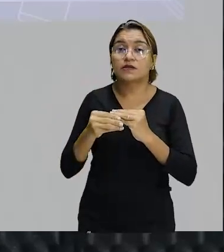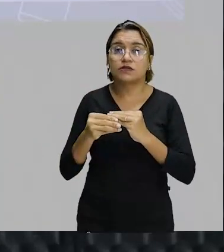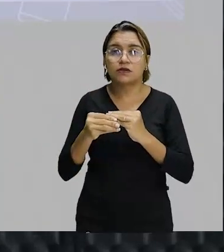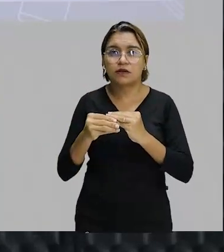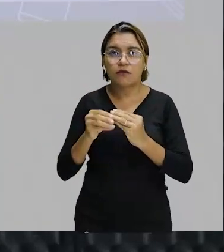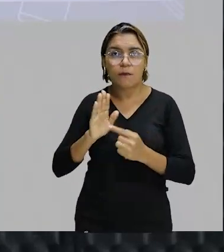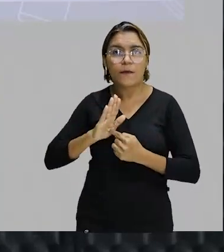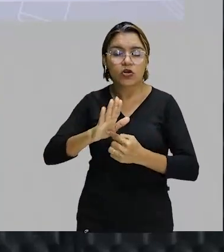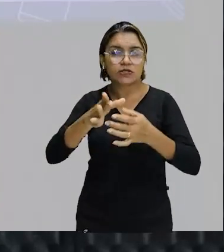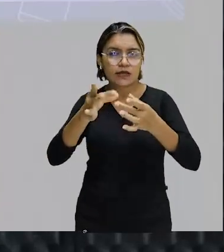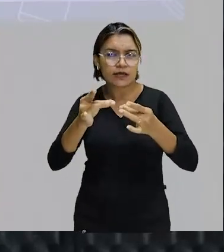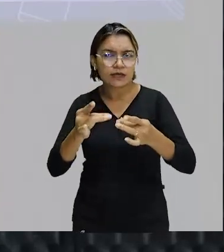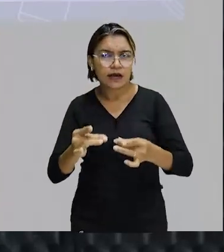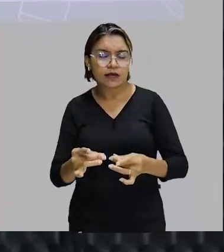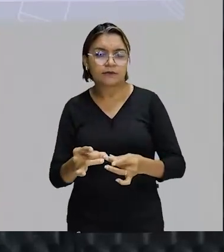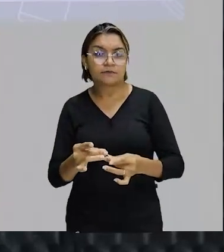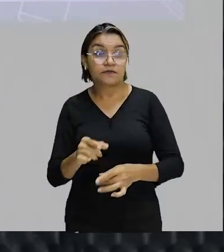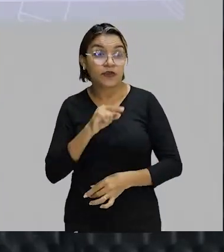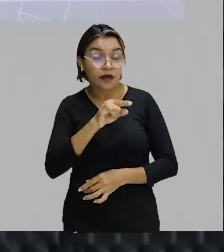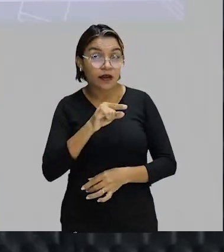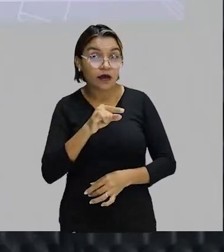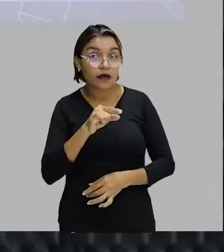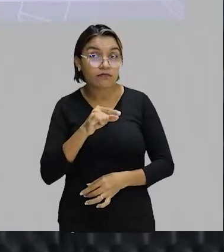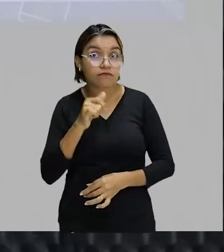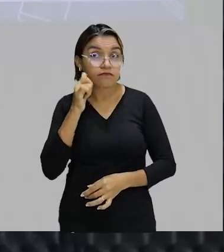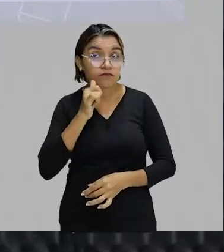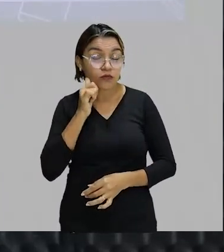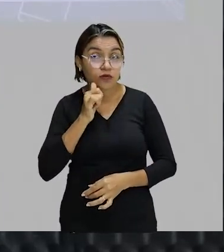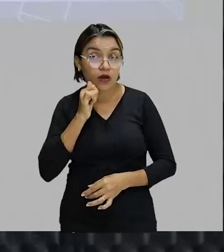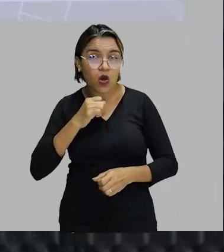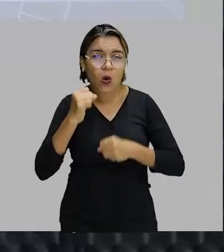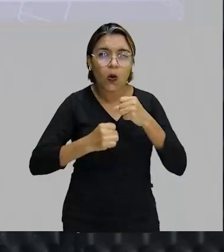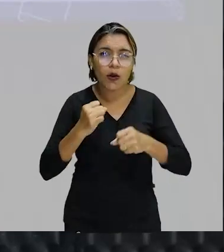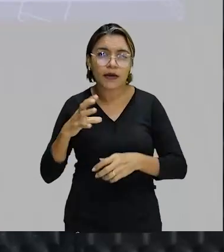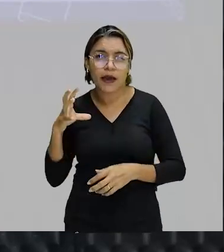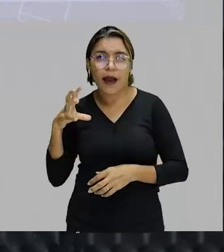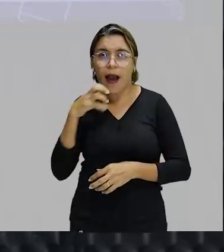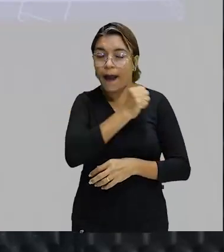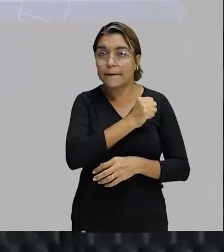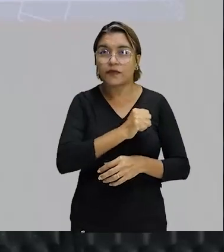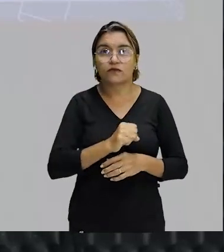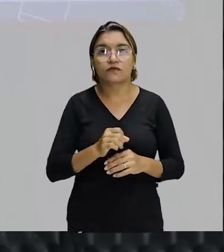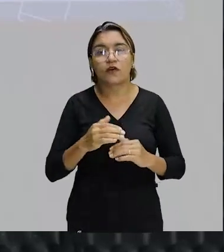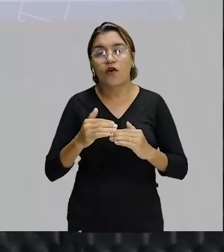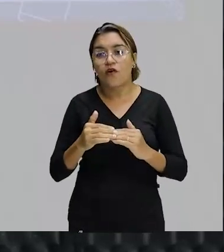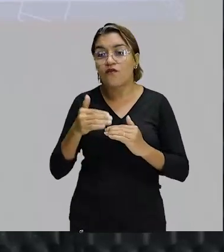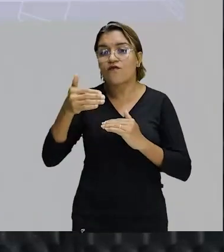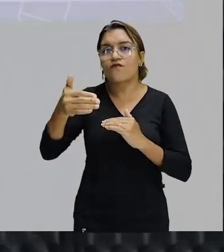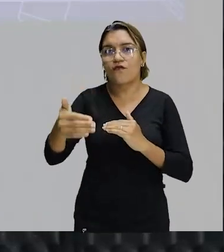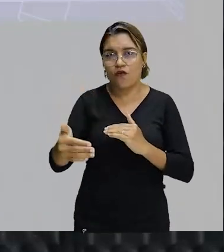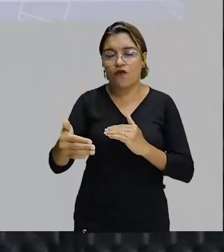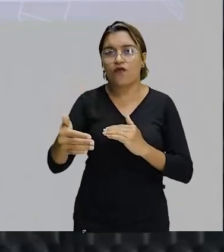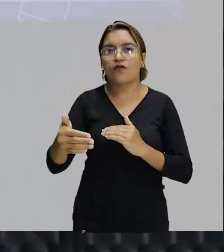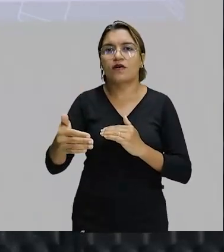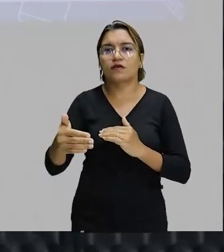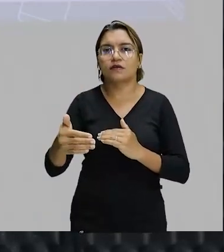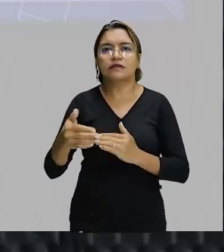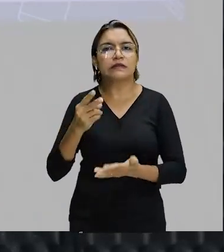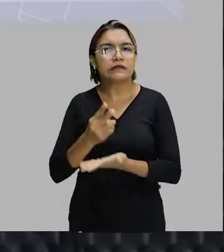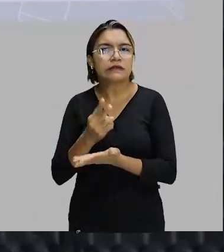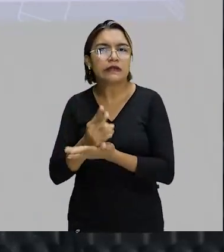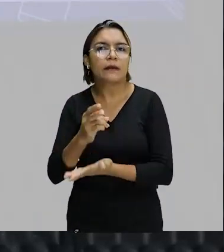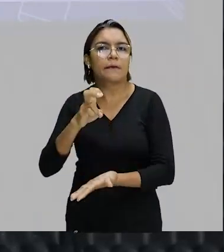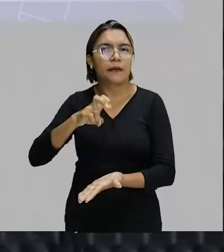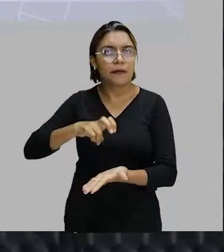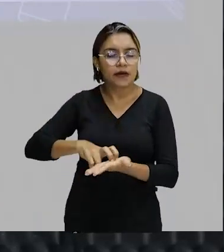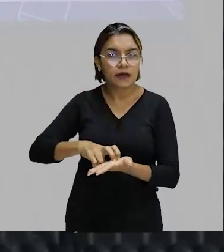que ela realiza. Ela corre rapidamente, fora ou do lado de fora, toda manhã,